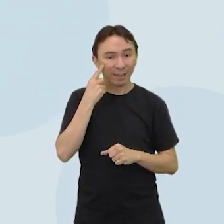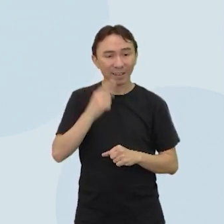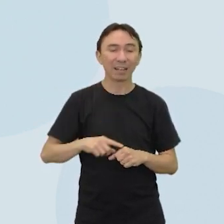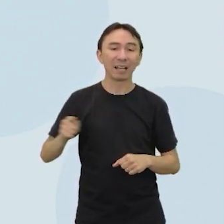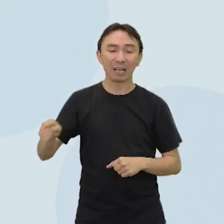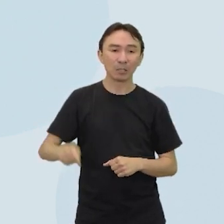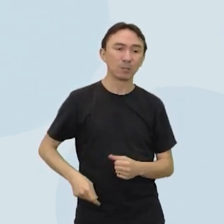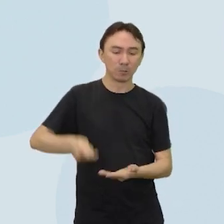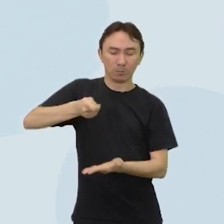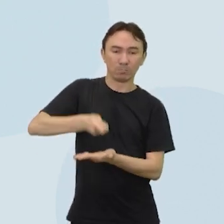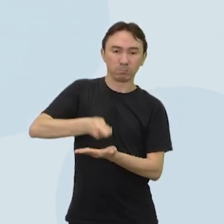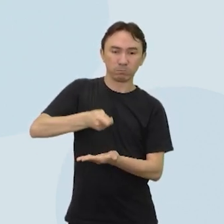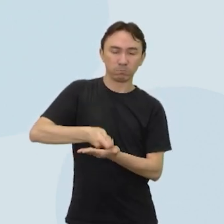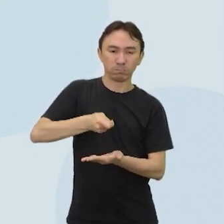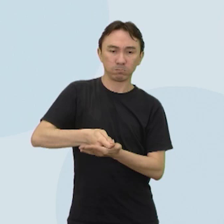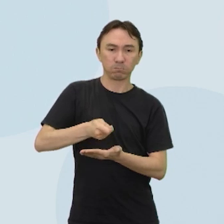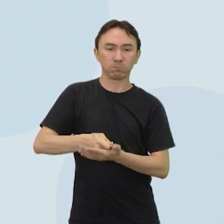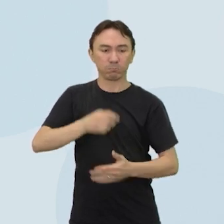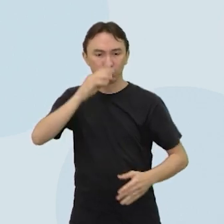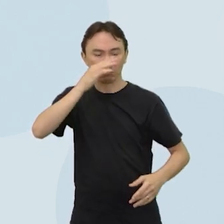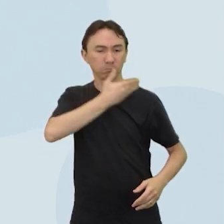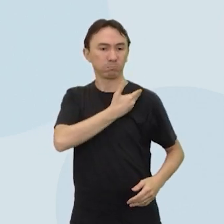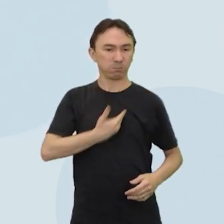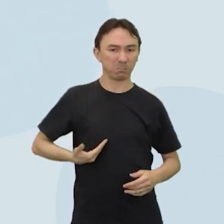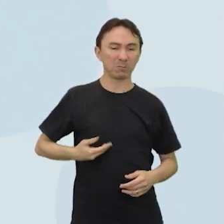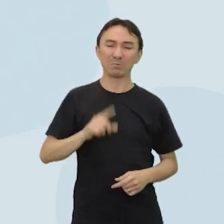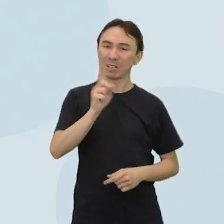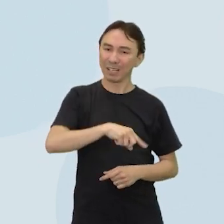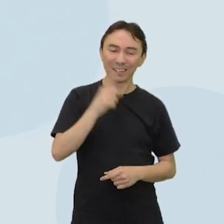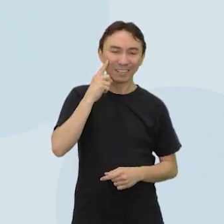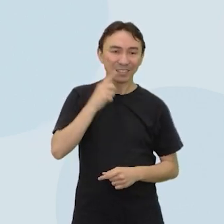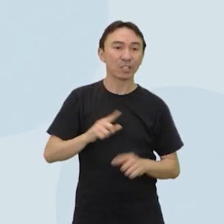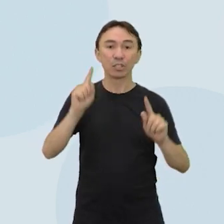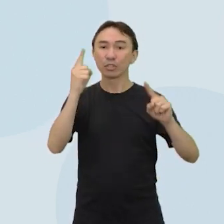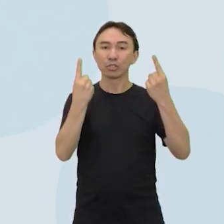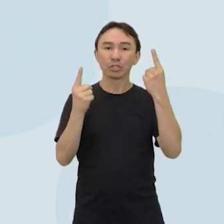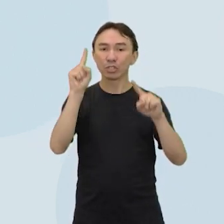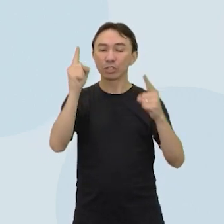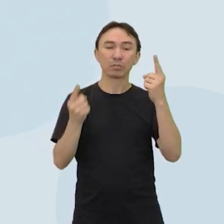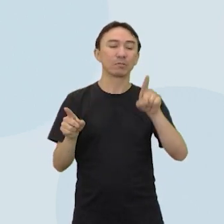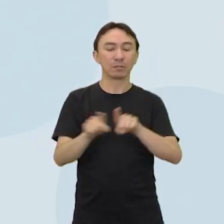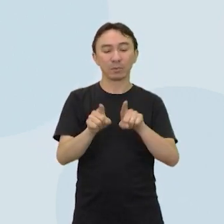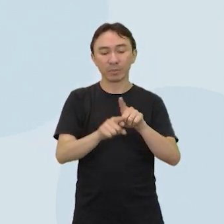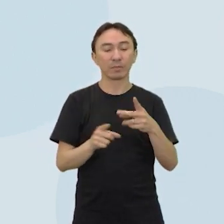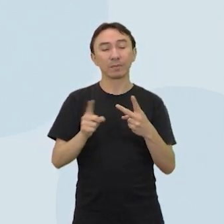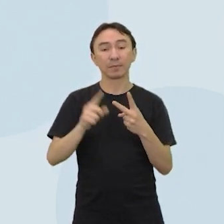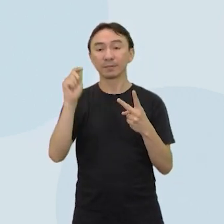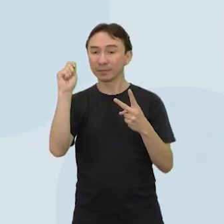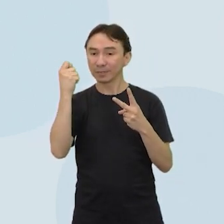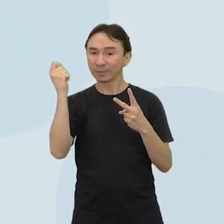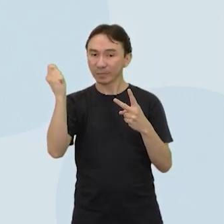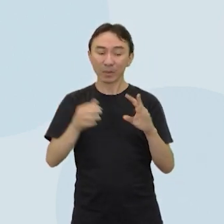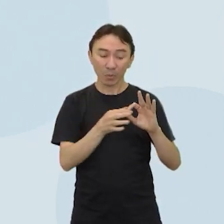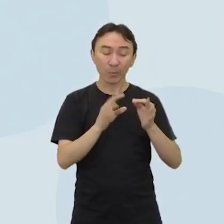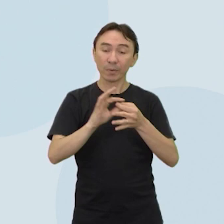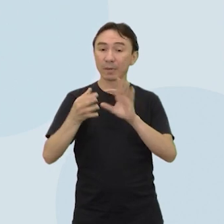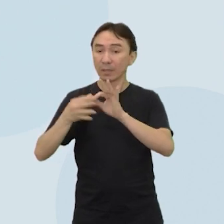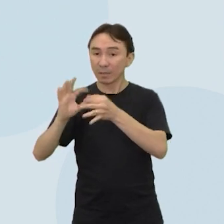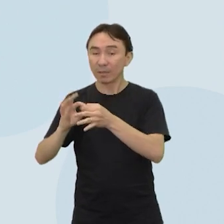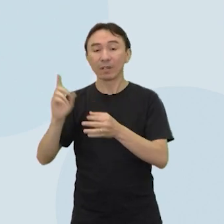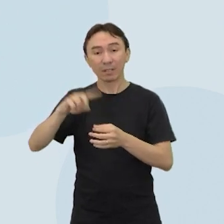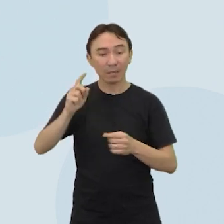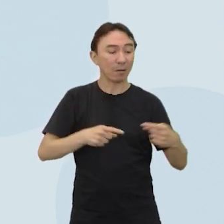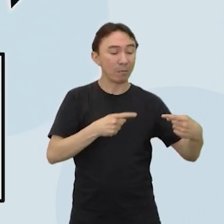na Argentina sob o contexto da Guerra Fria e ainda fazer uma reflexão sociológica